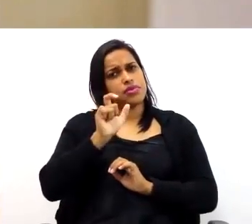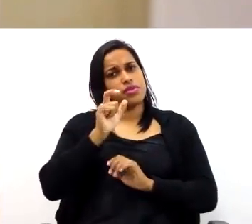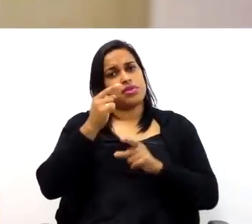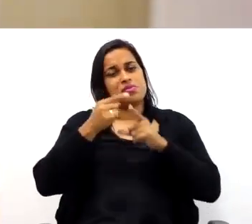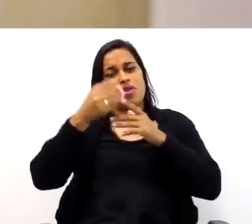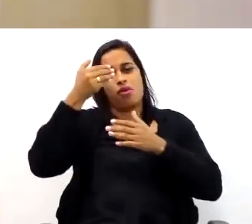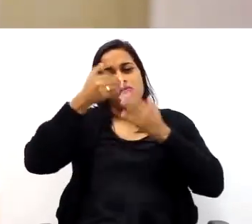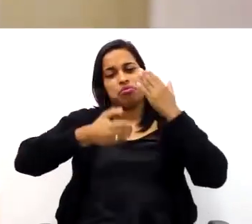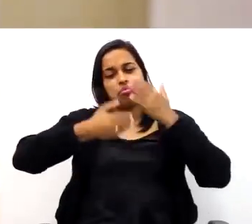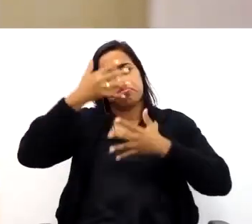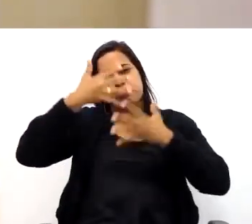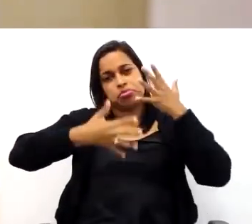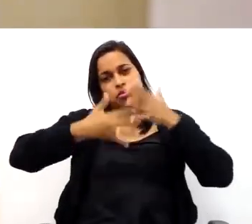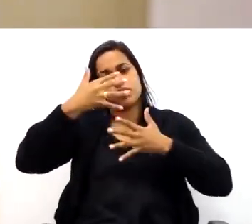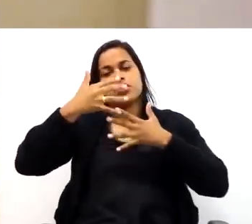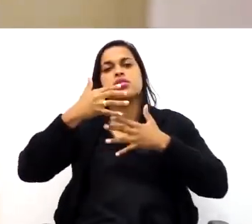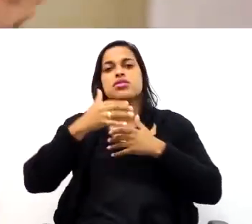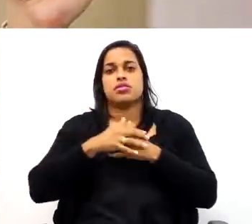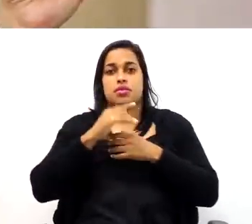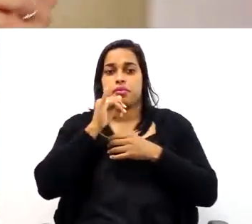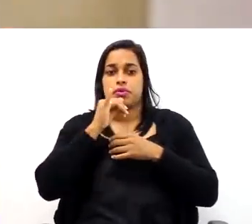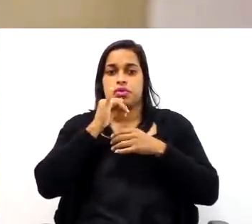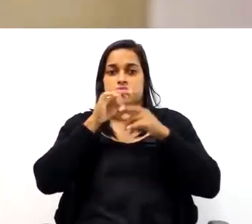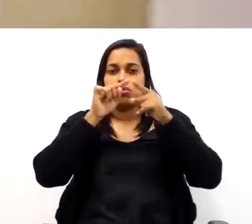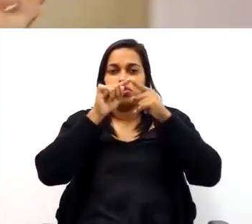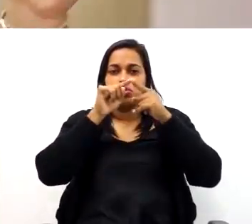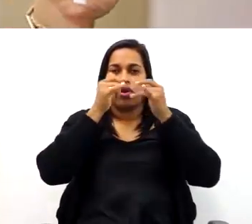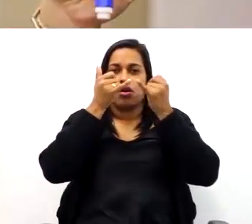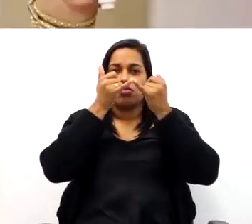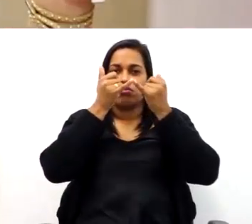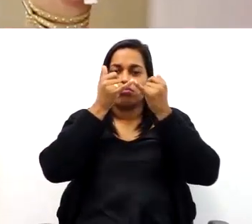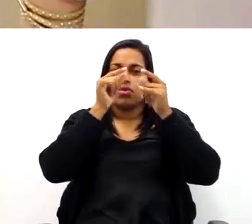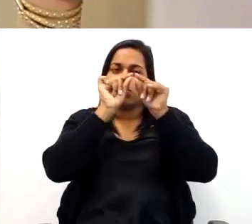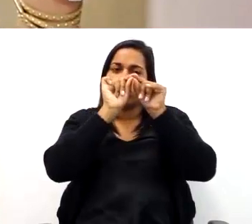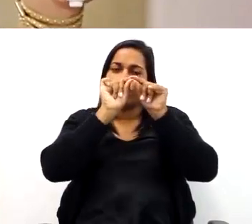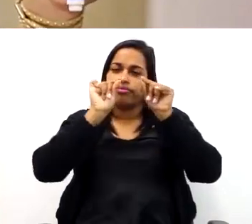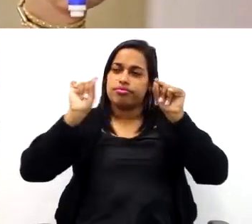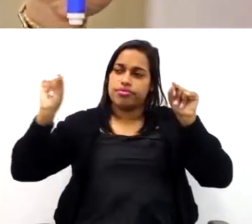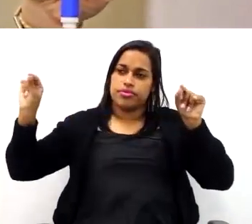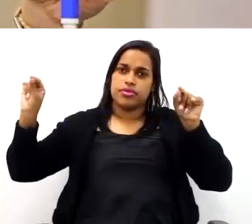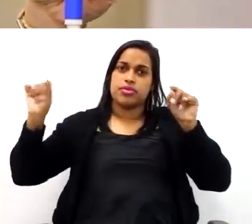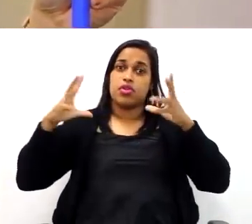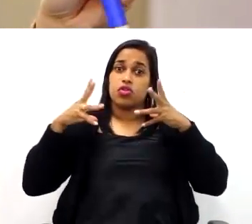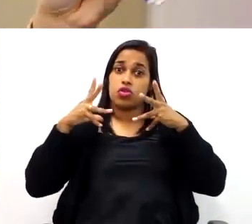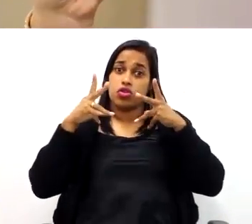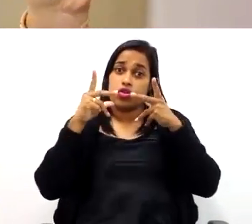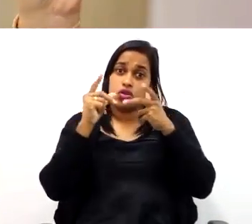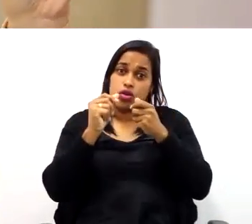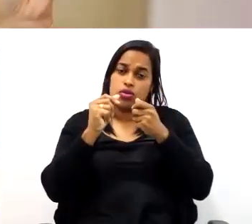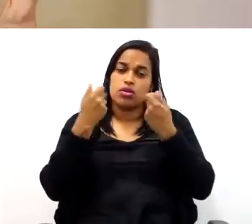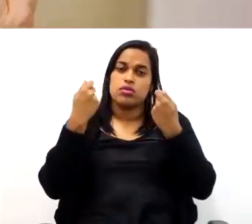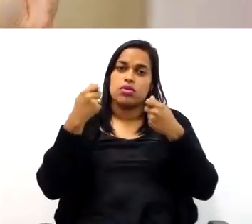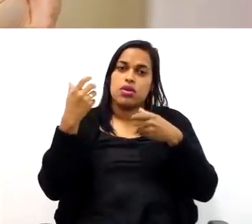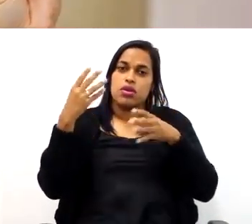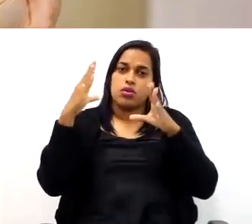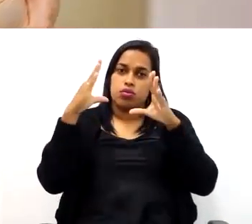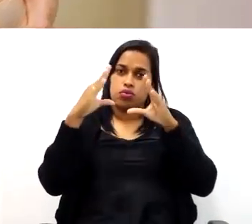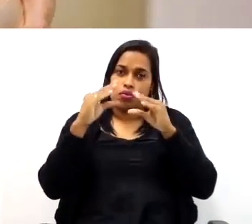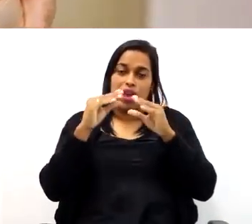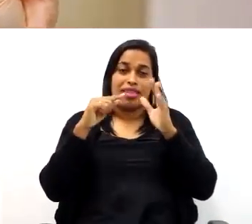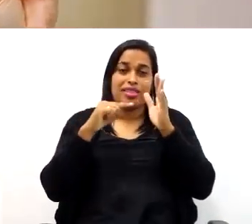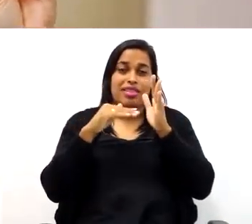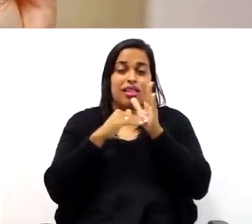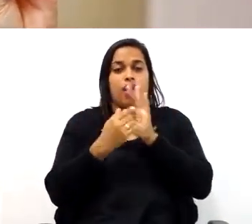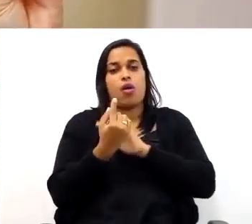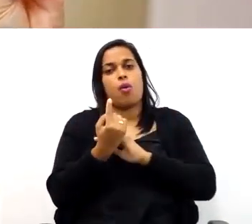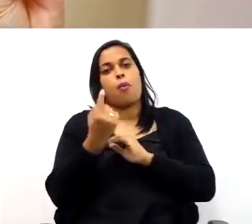ela confunde. Então, uma reta que eu esteja observando, uma aresta, a aresta inteira vai ficar reduzida a um ponto.